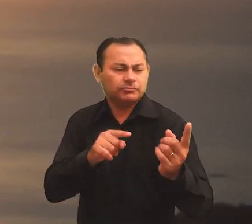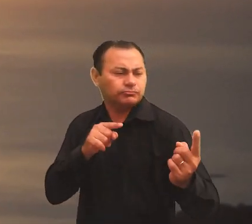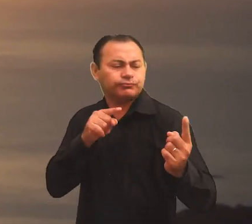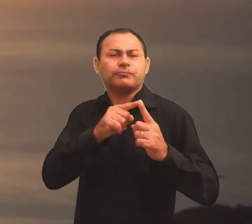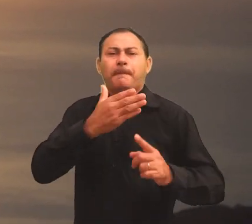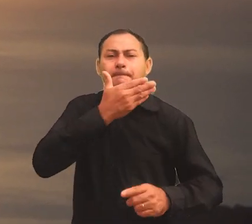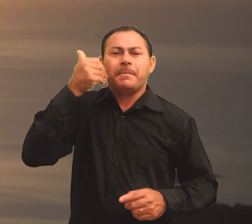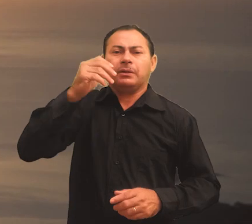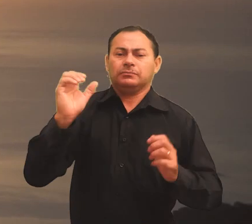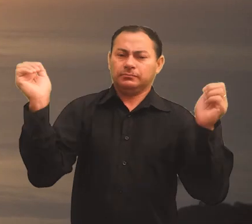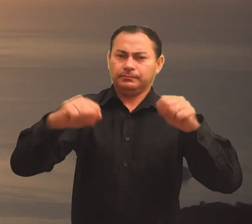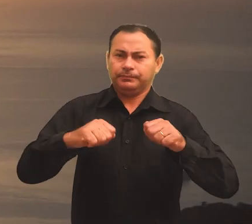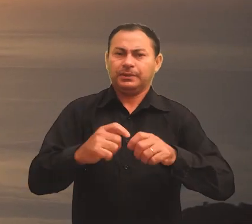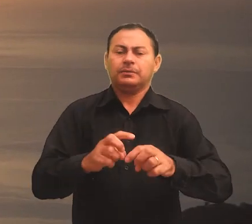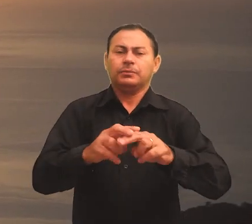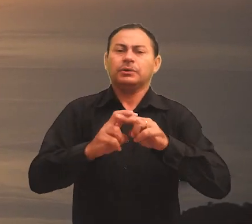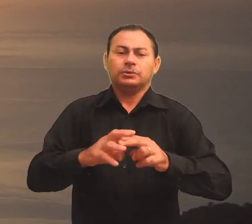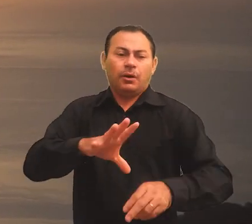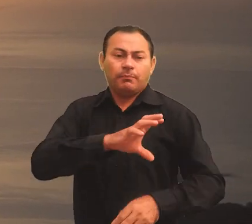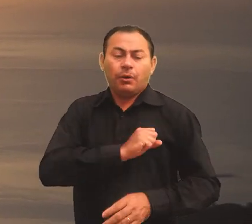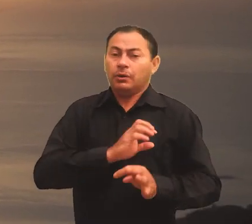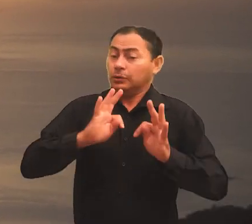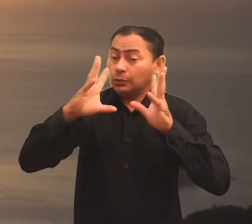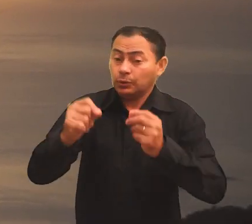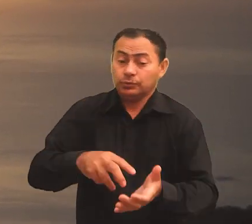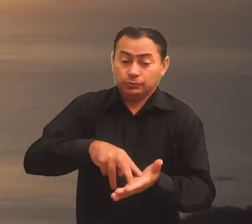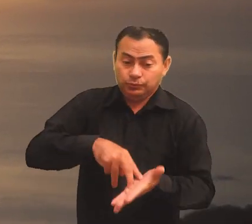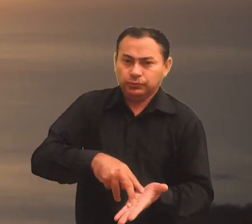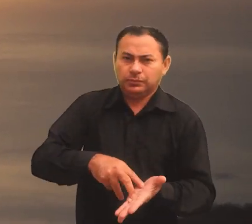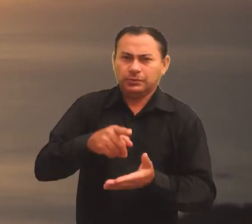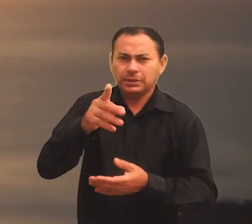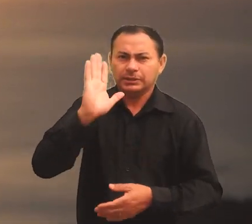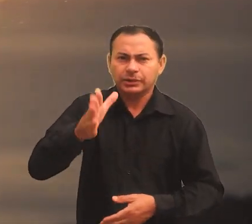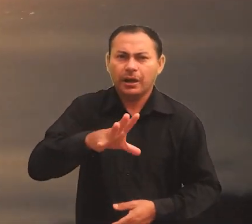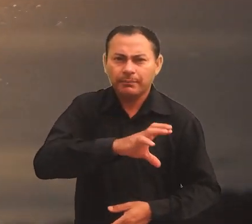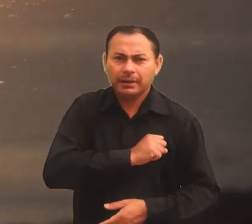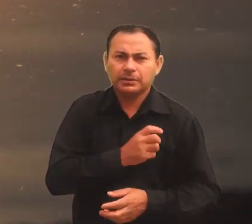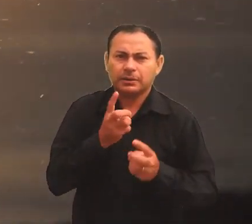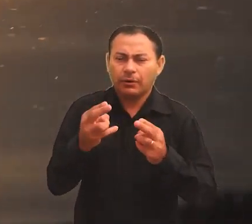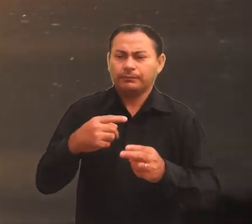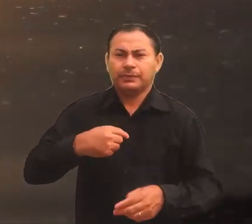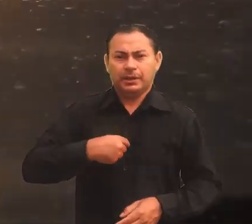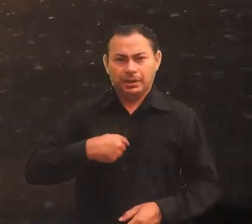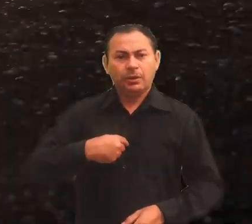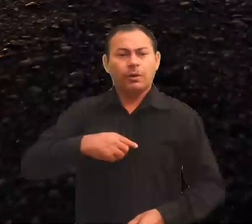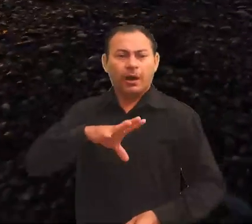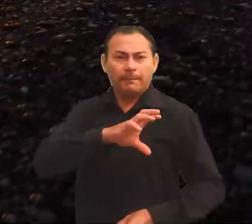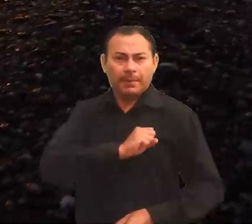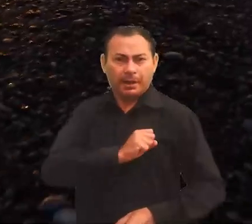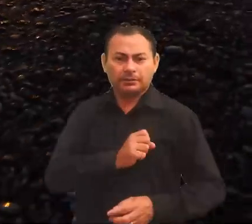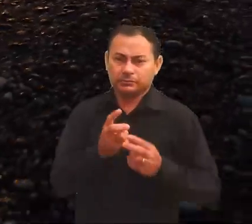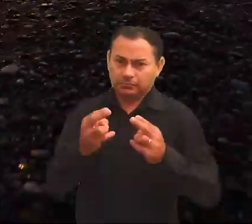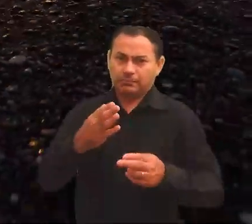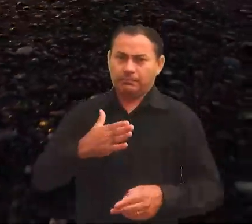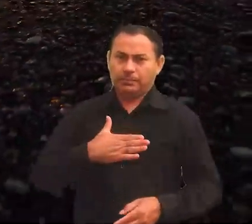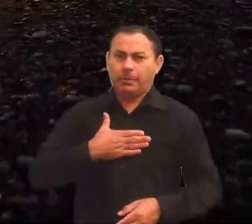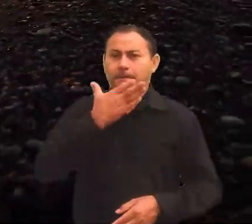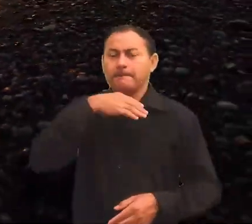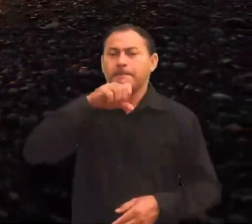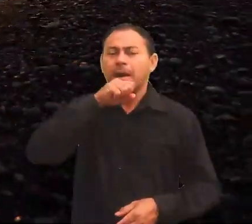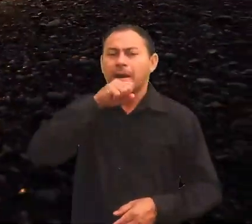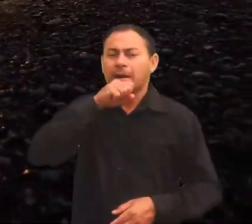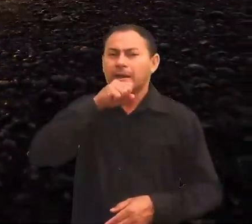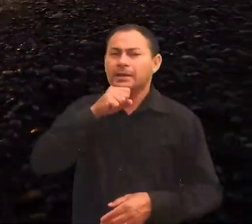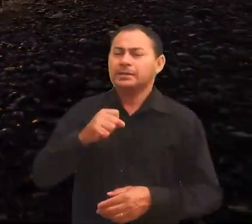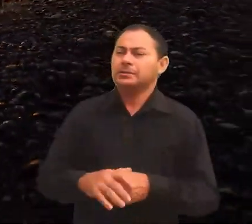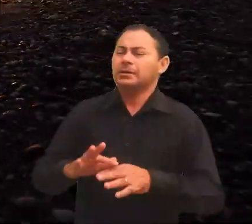potencial. Por fim, o amor tudo suporta. Você já foi amado desta forma? Eu fui amado desta forma pelos meus pais espirituais